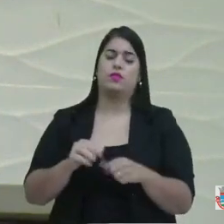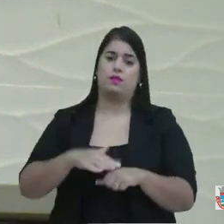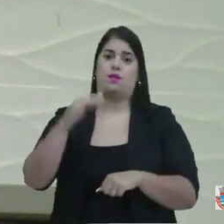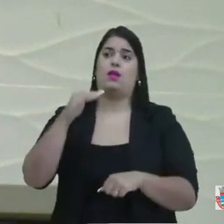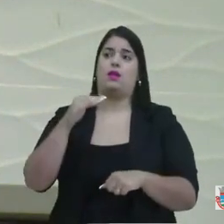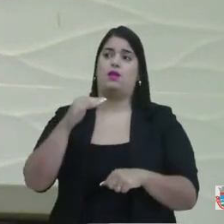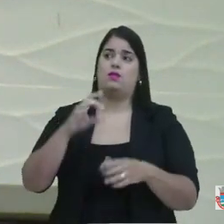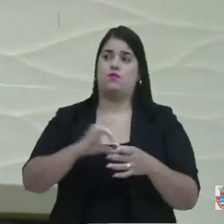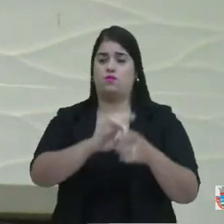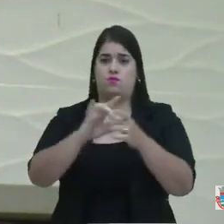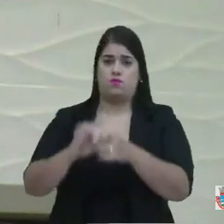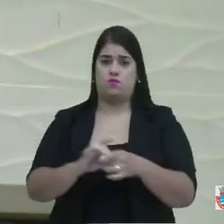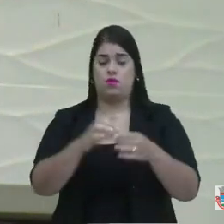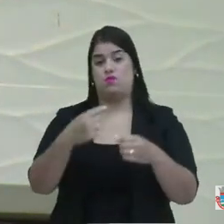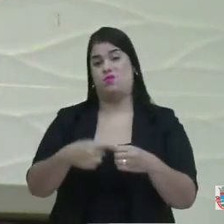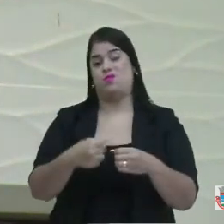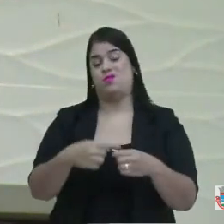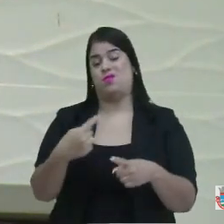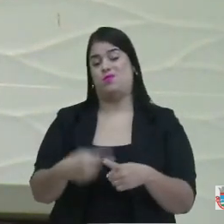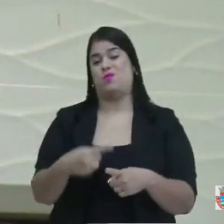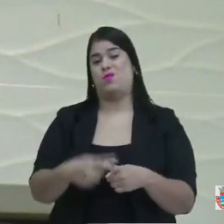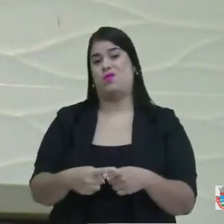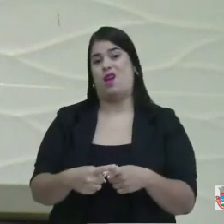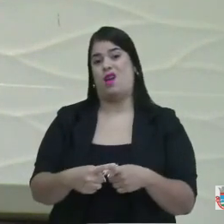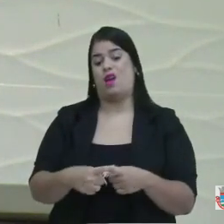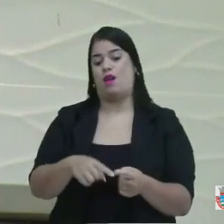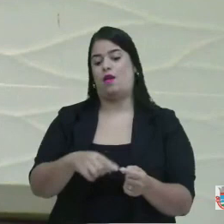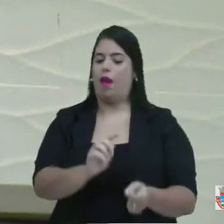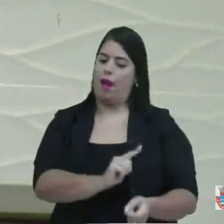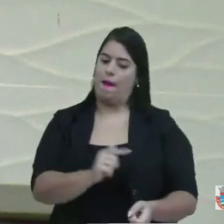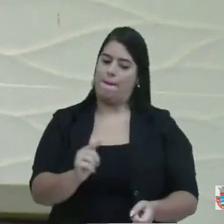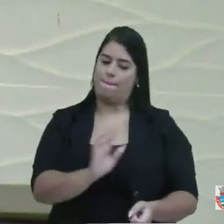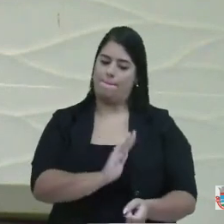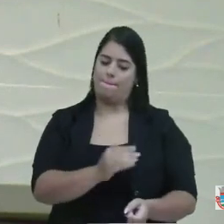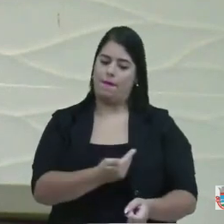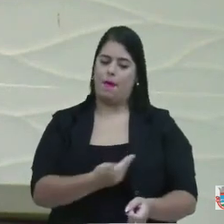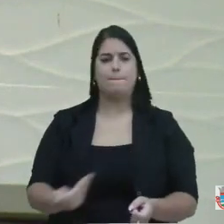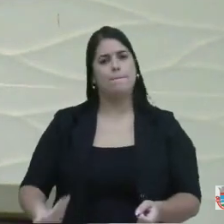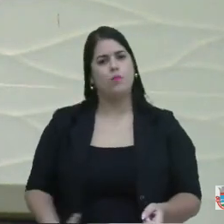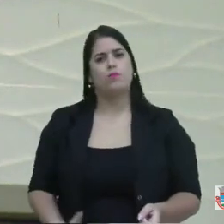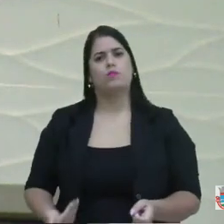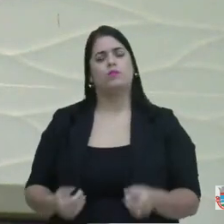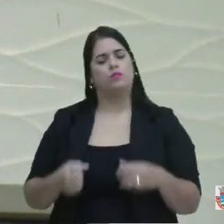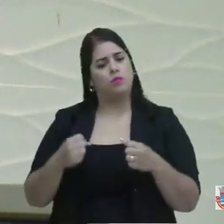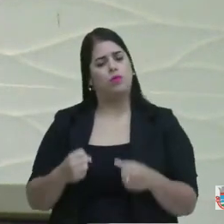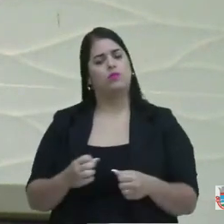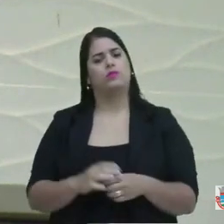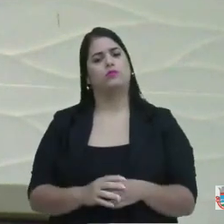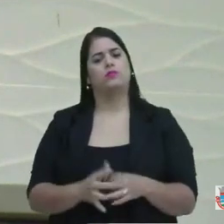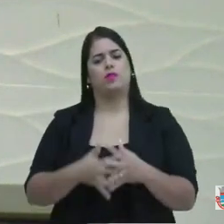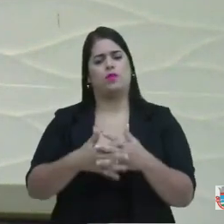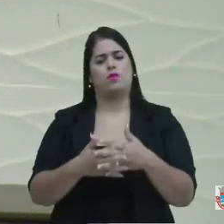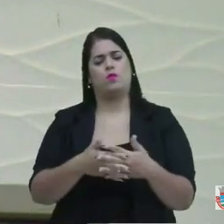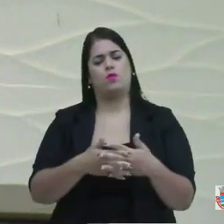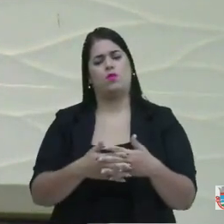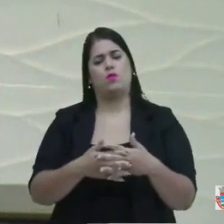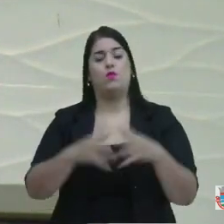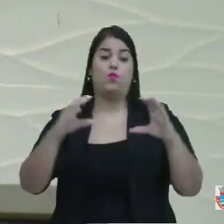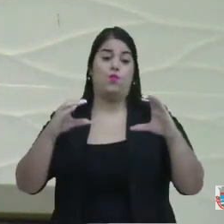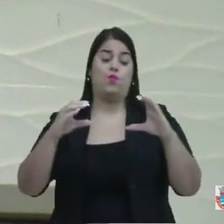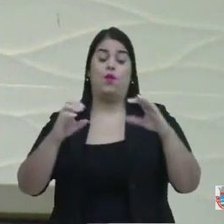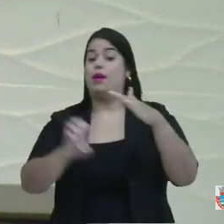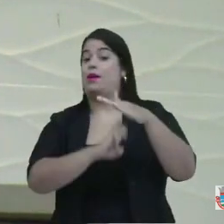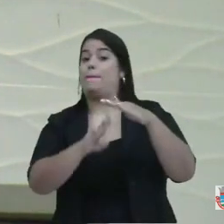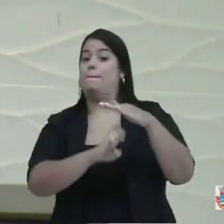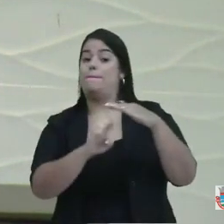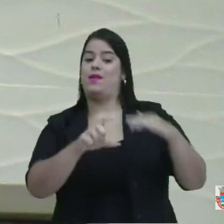do município, porque é órgão público. Não adianta querer botar uma máquina privada para fazer e